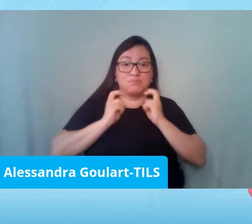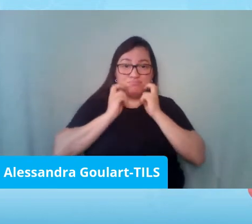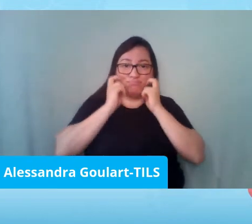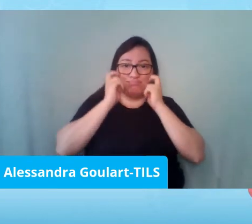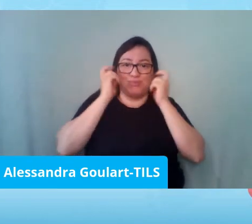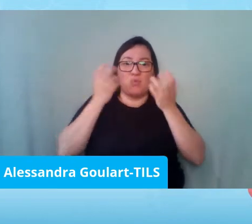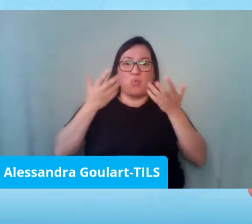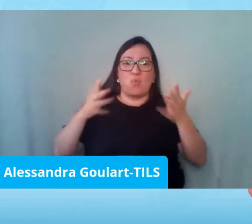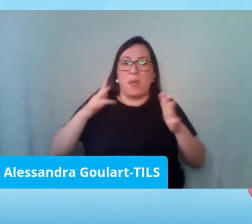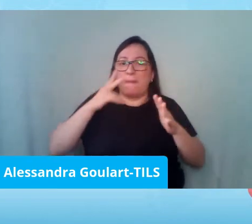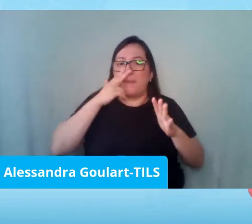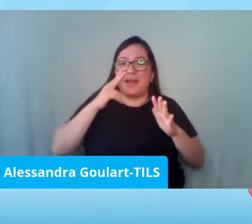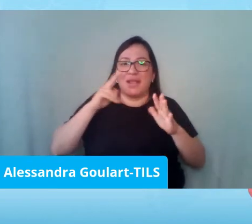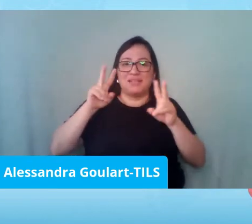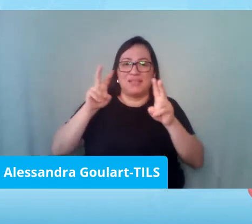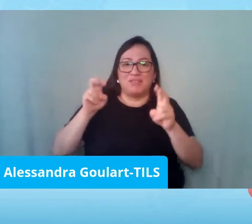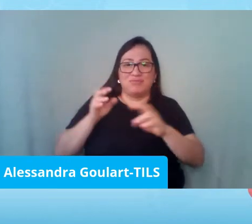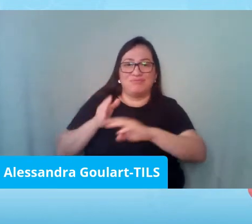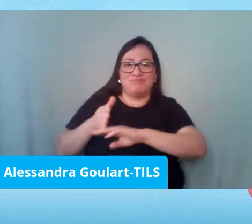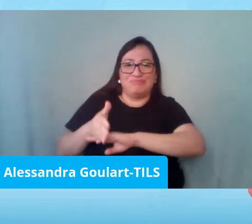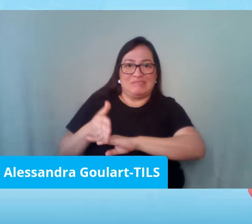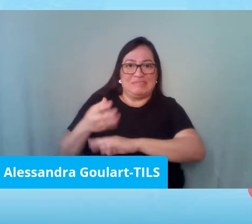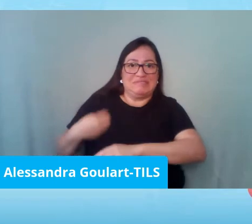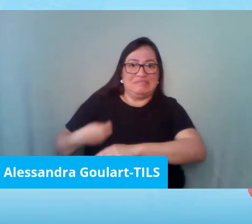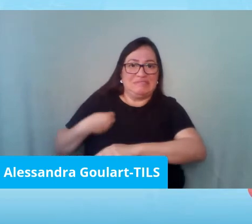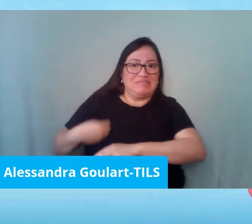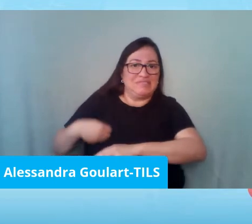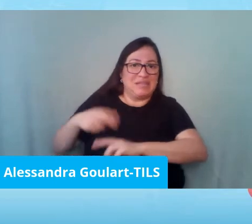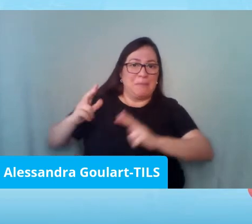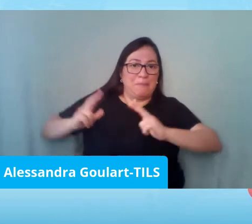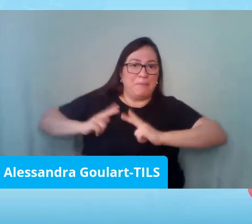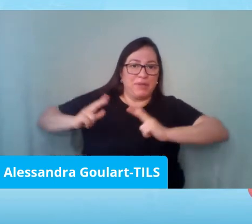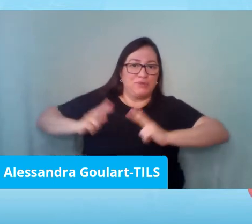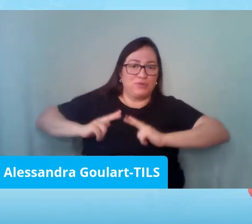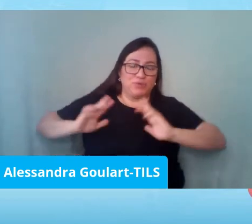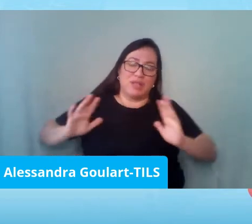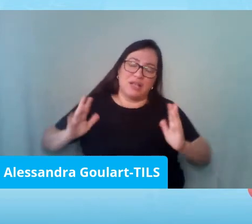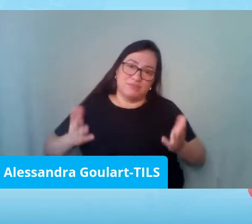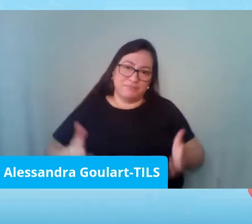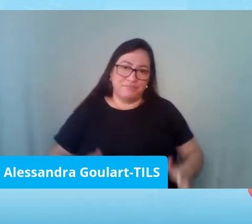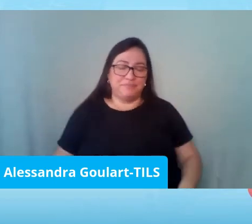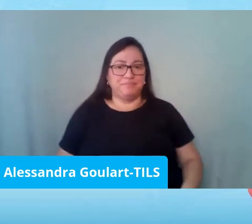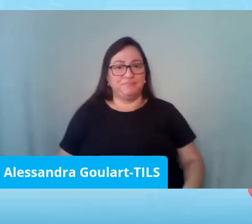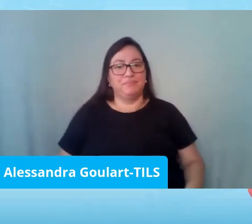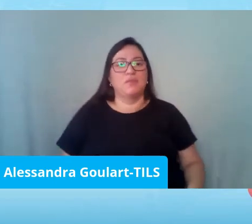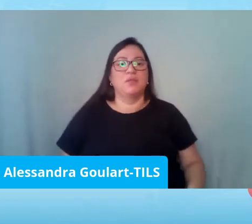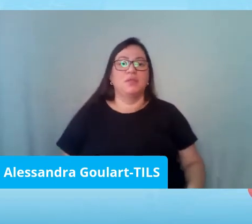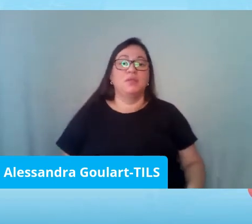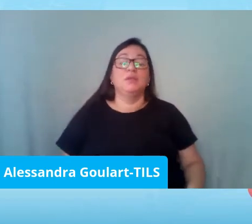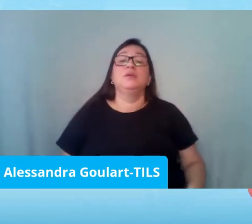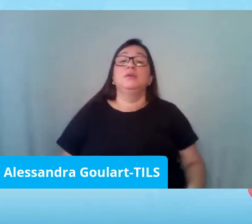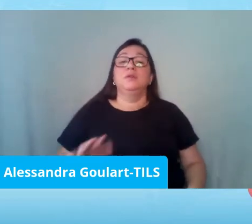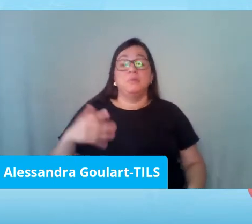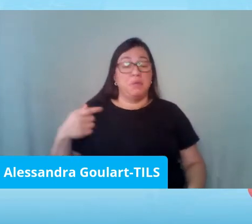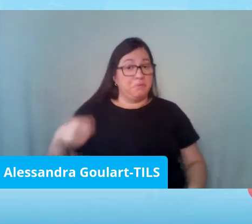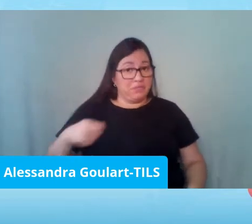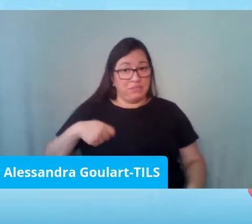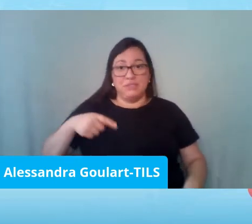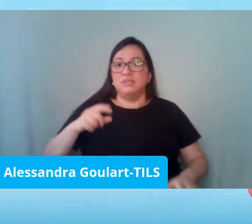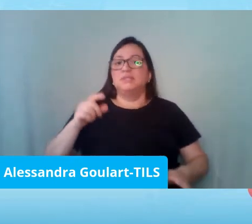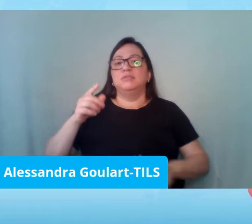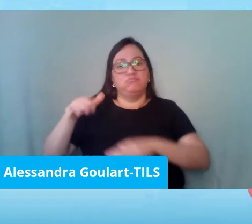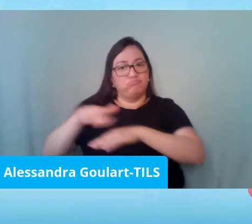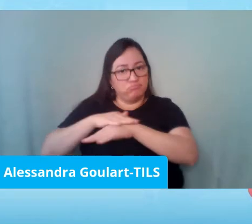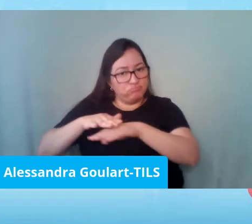frequentemente é assintomática. O que quer dizer isso, né? Muitas vezes as pessoas não sabem que tem. Ou quando aparece